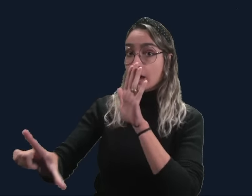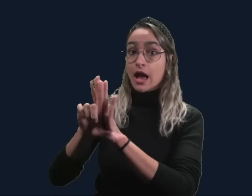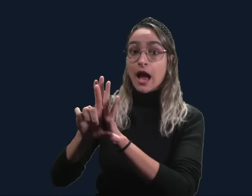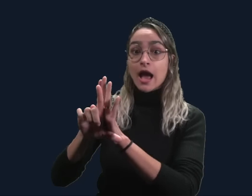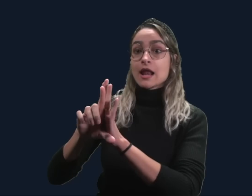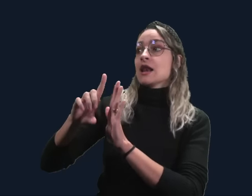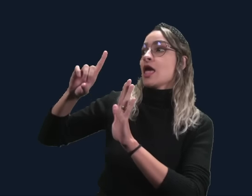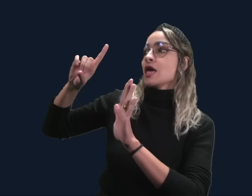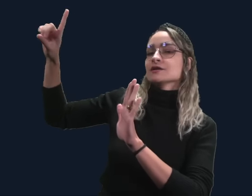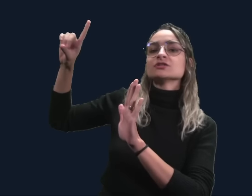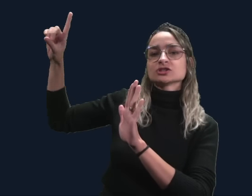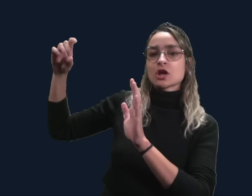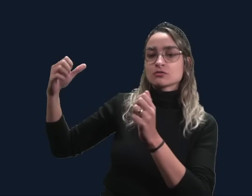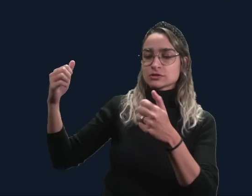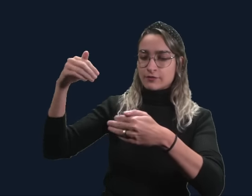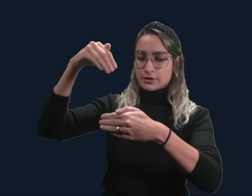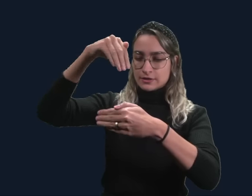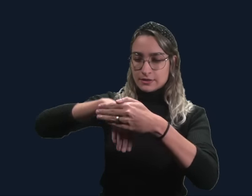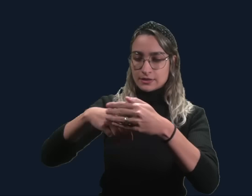Deus tem